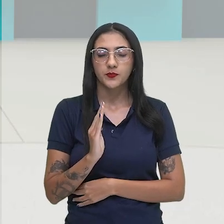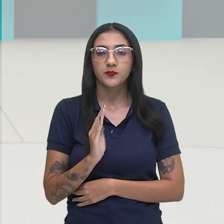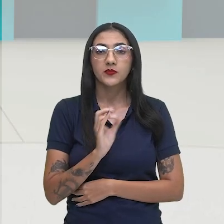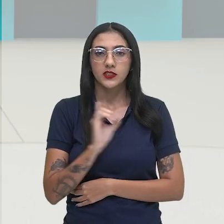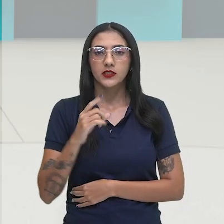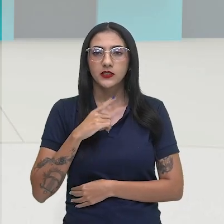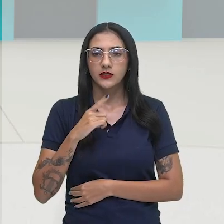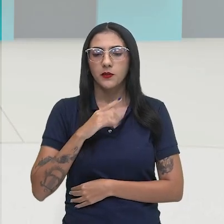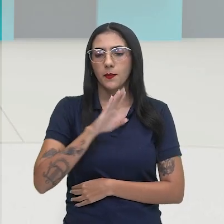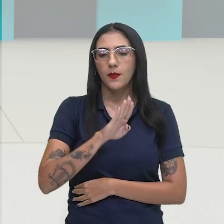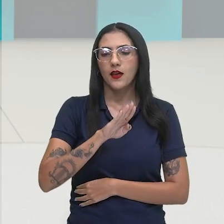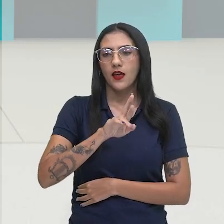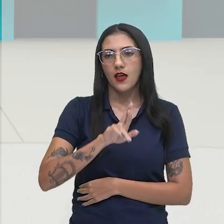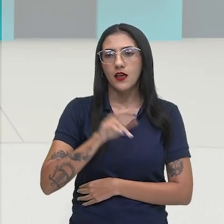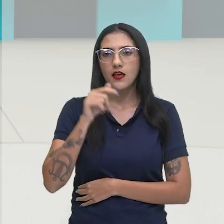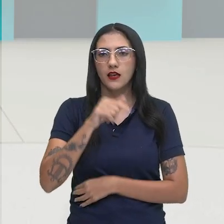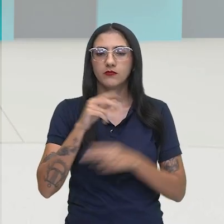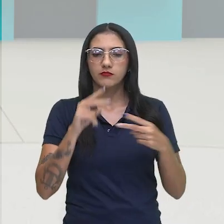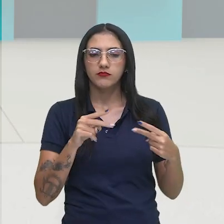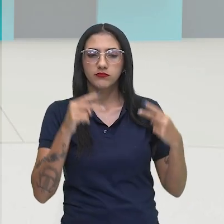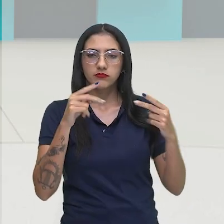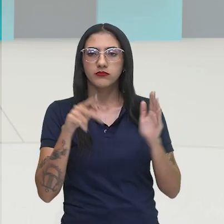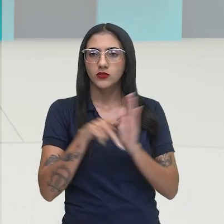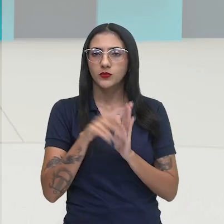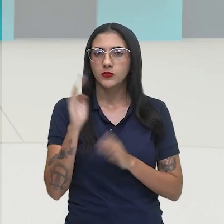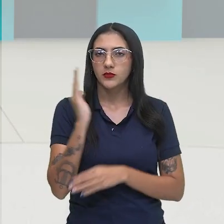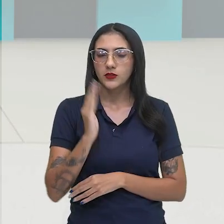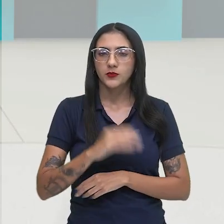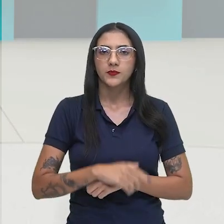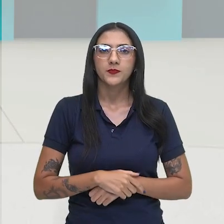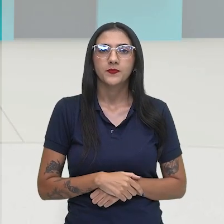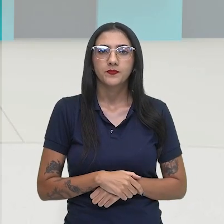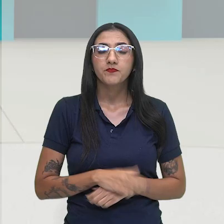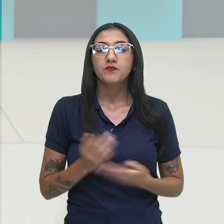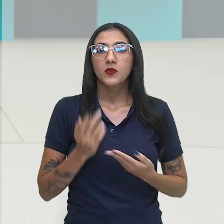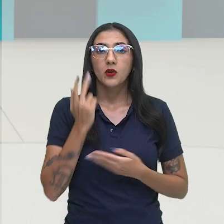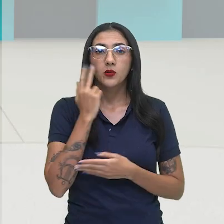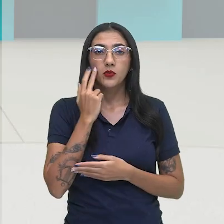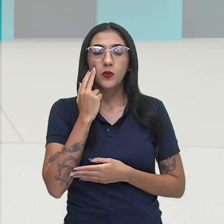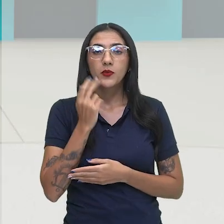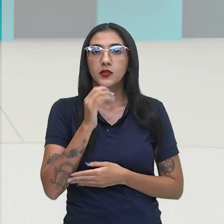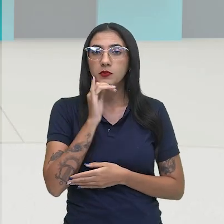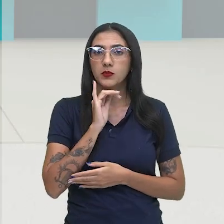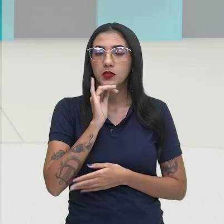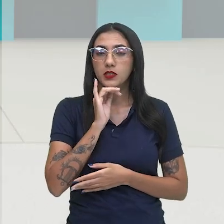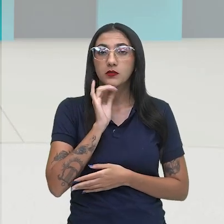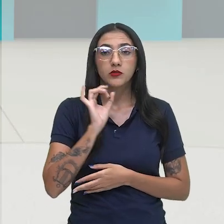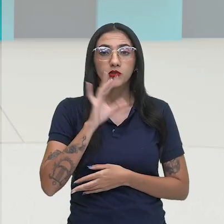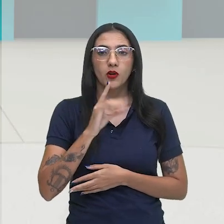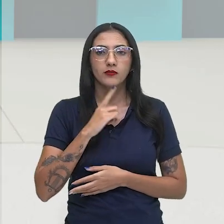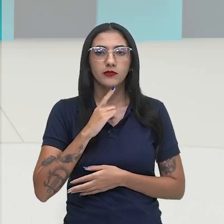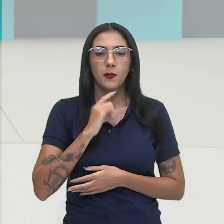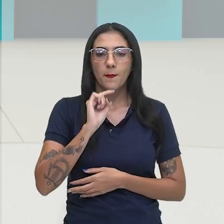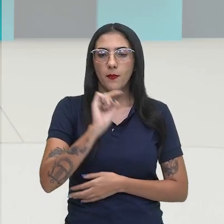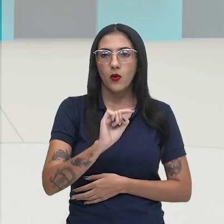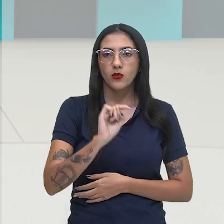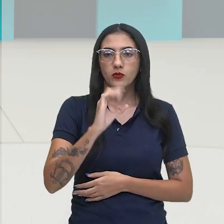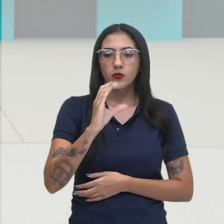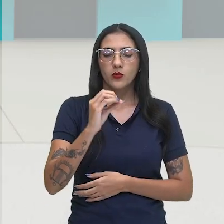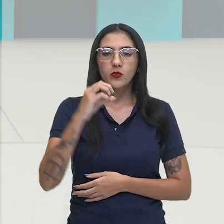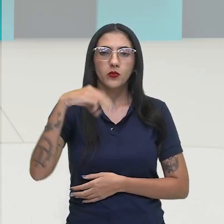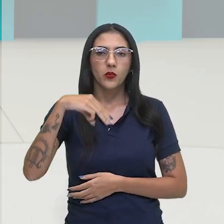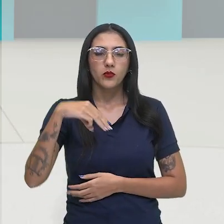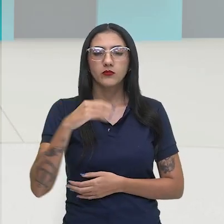que a página é aqui do Brasil. Uma outra informação, normalmente quando tem só a terminação .com ou .com, é